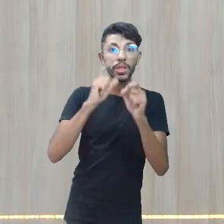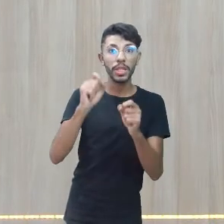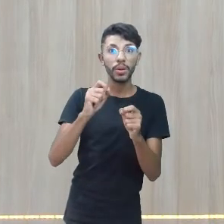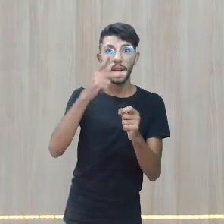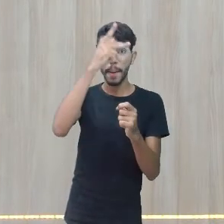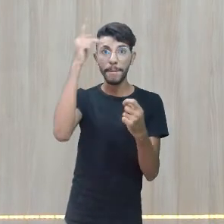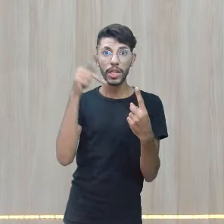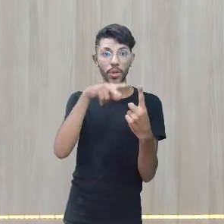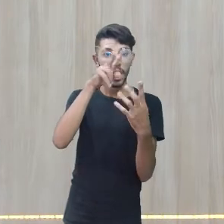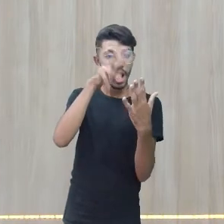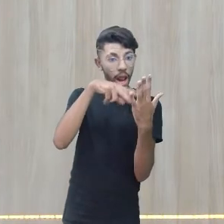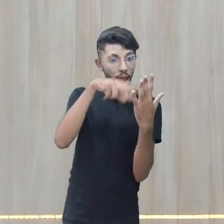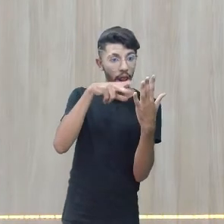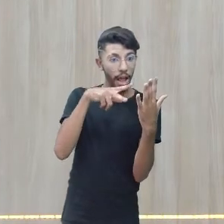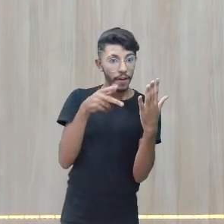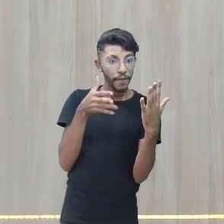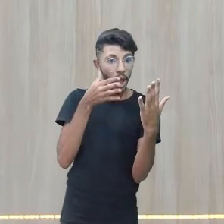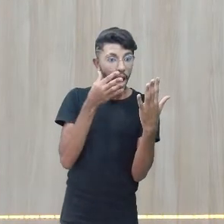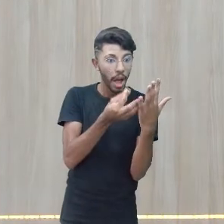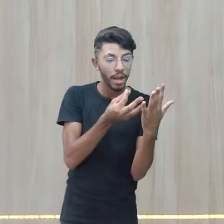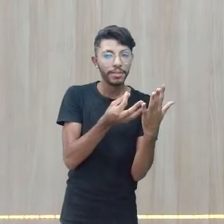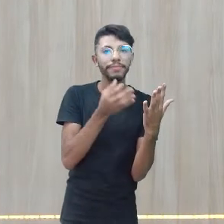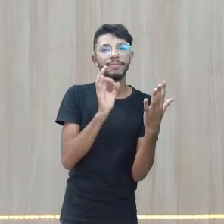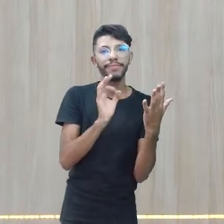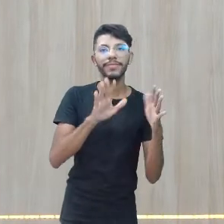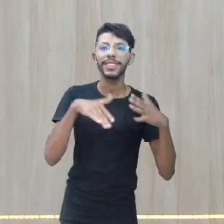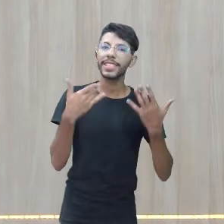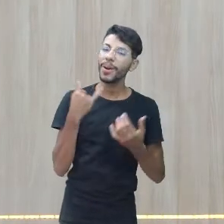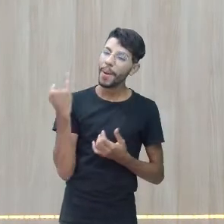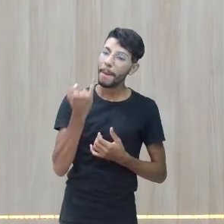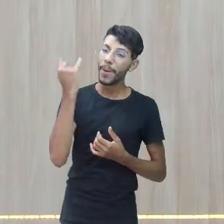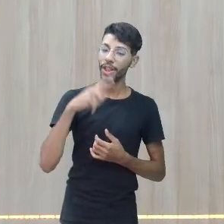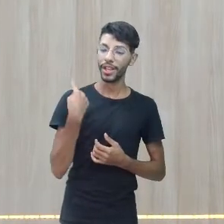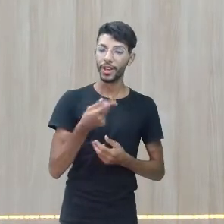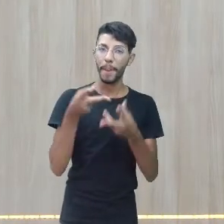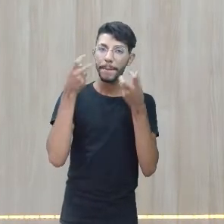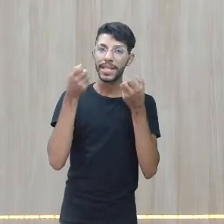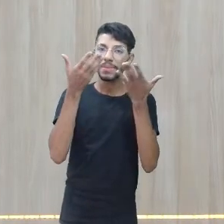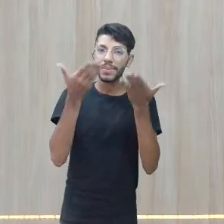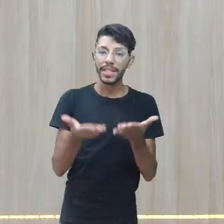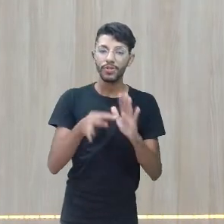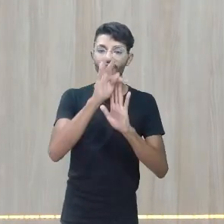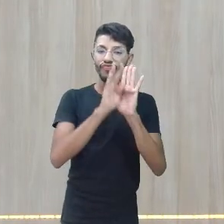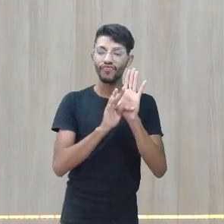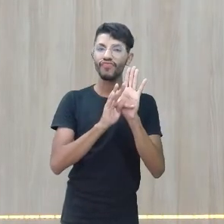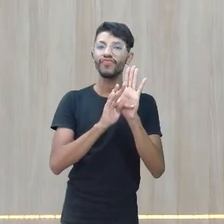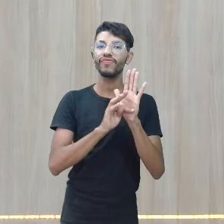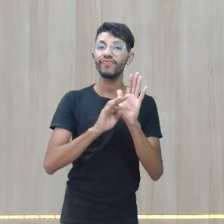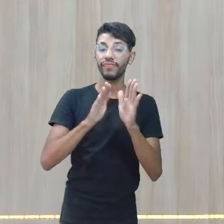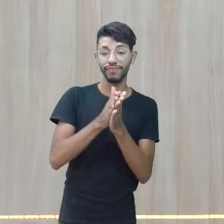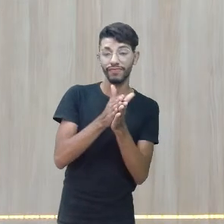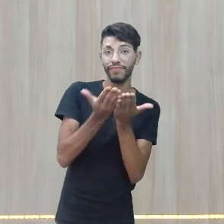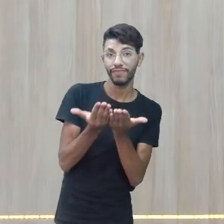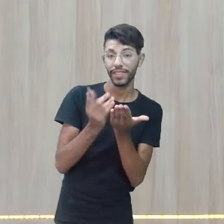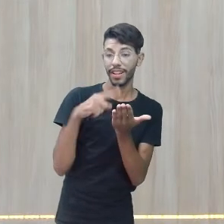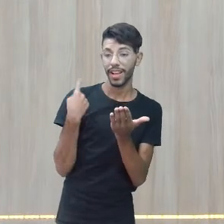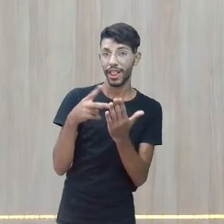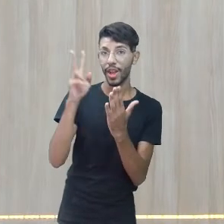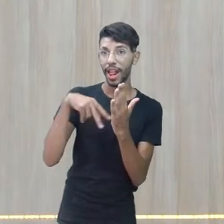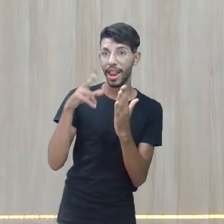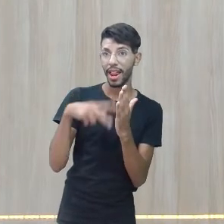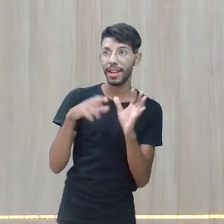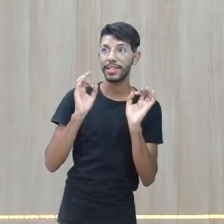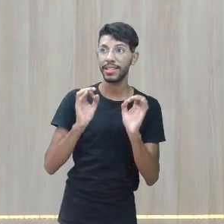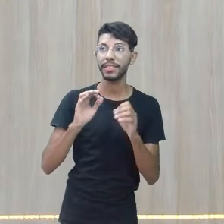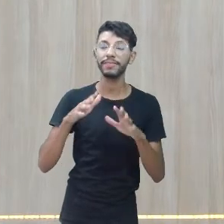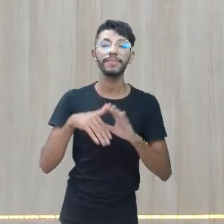dos leitores. Então, isso é importante percebermos nos textos, nos livros que lemos, nos